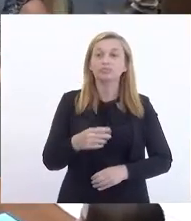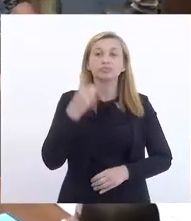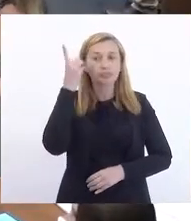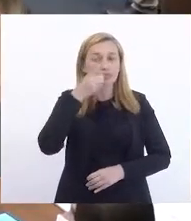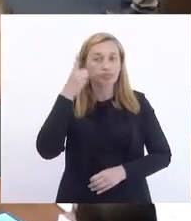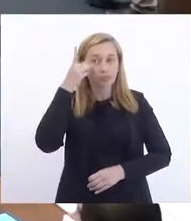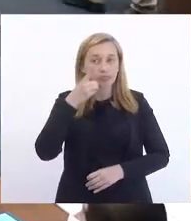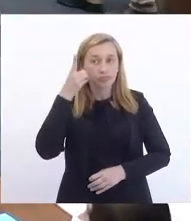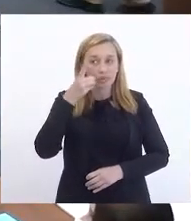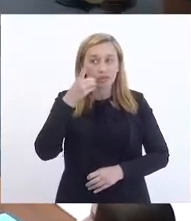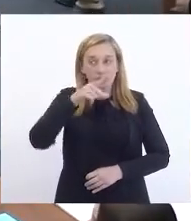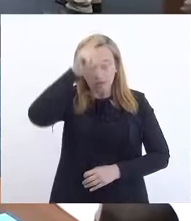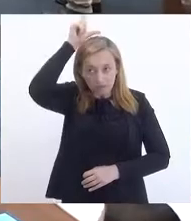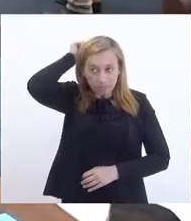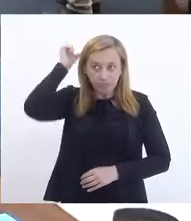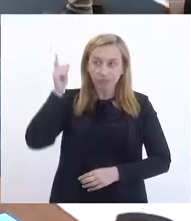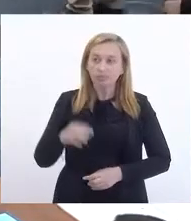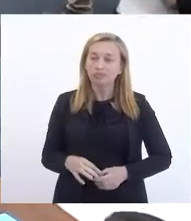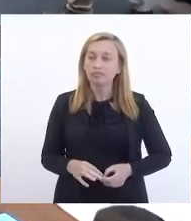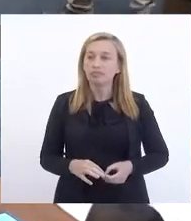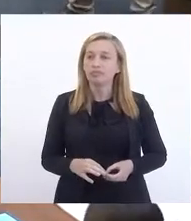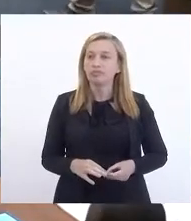o deputado Luiz Paulo. Deputado Luiz Paulo.